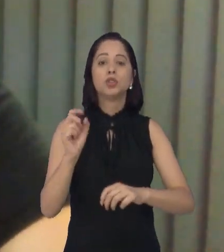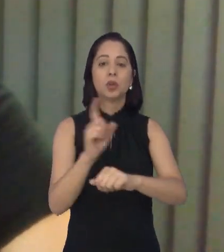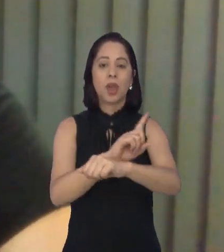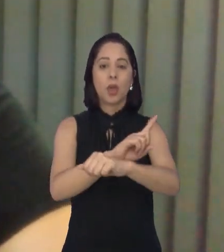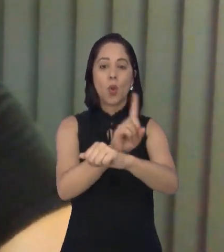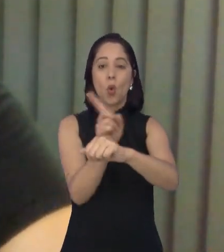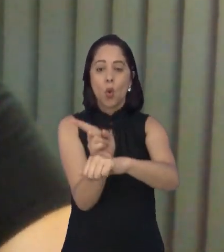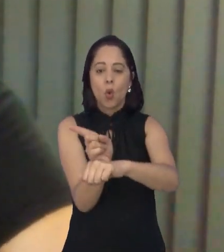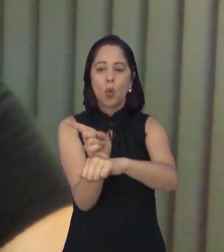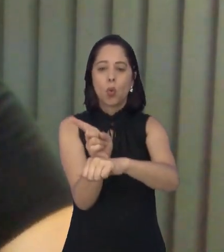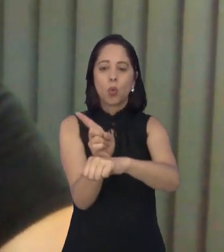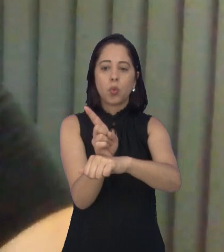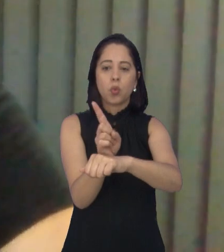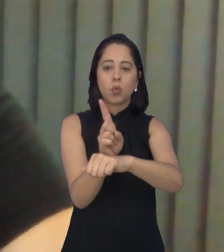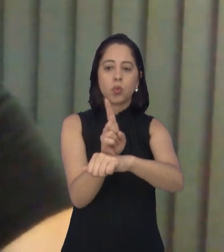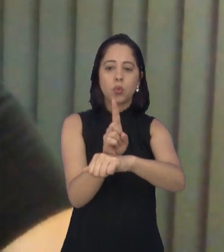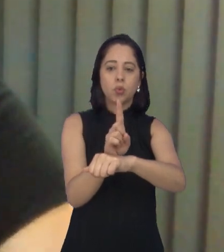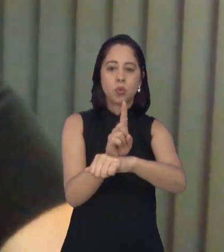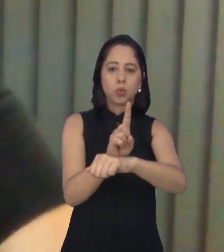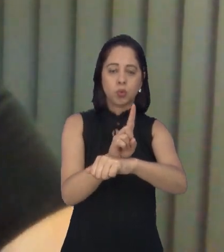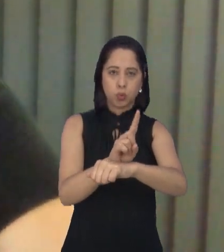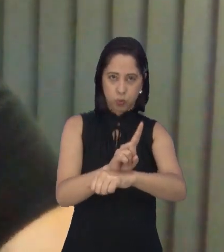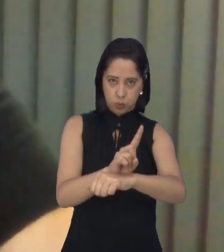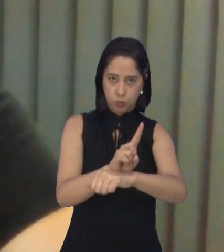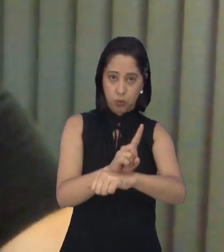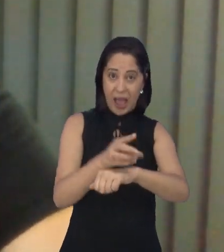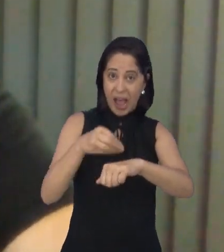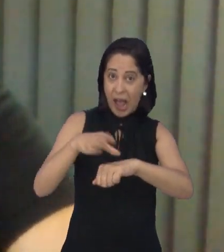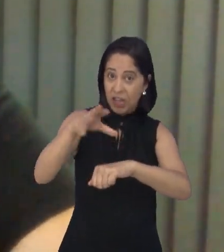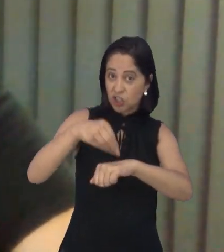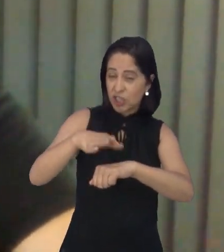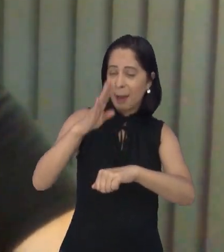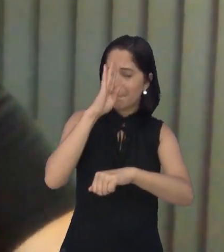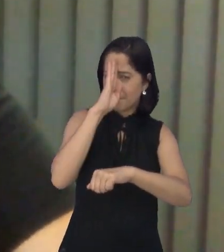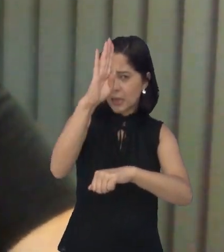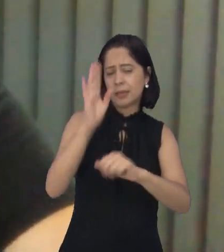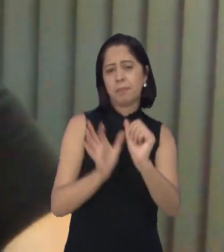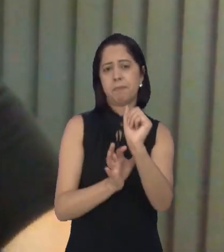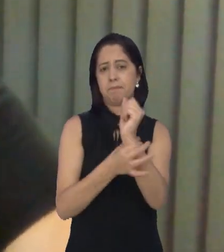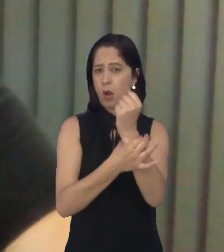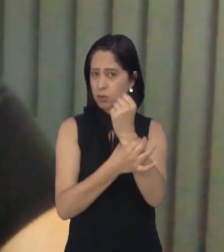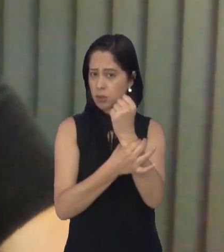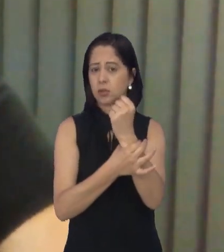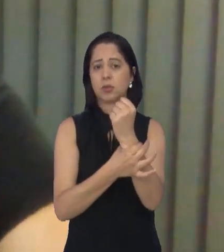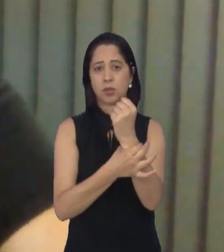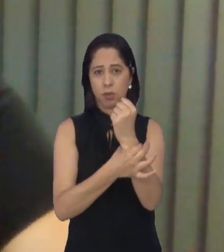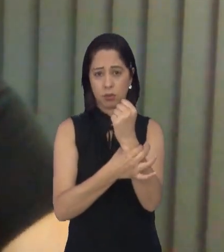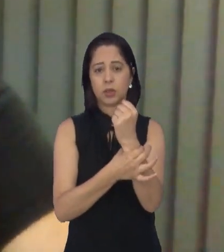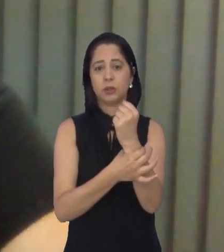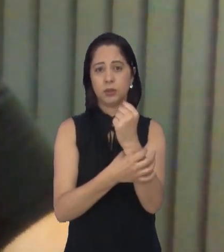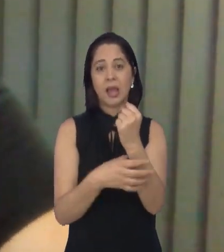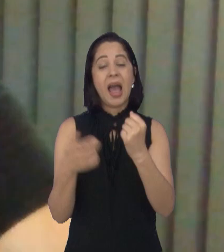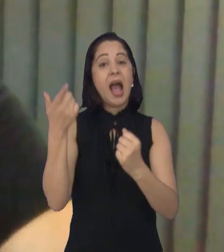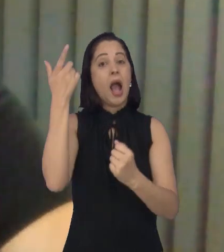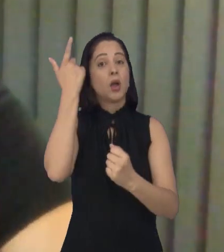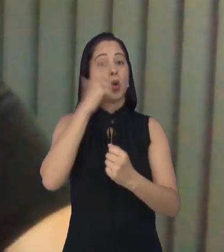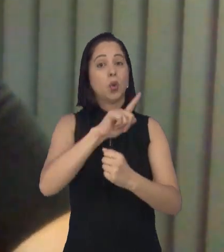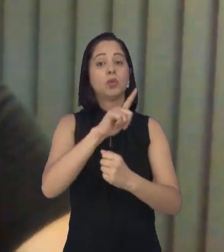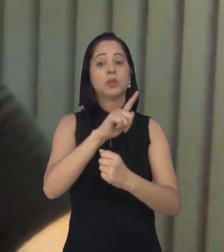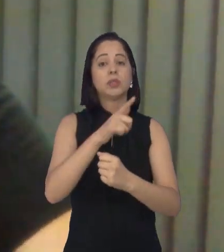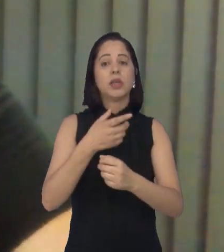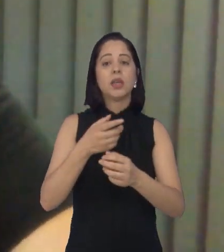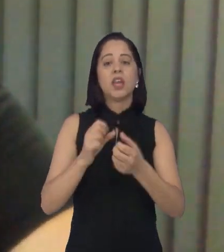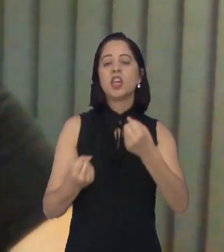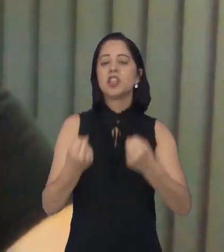reduza a velocidade. Então, essa é a principal dica de segurança para que a gente possa conseguir chegar no nosso destino sem